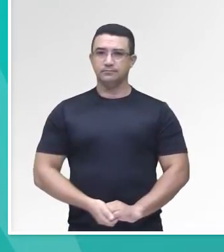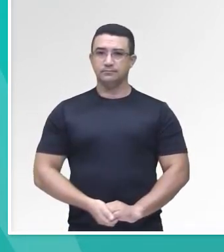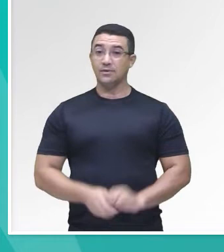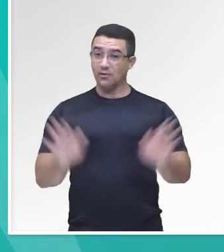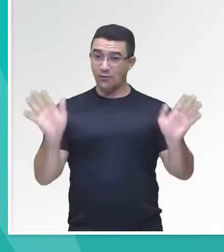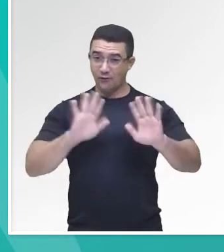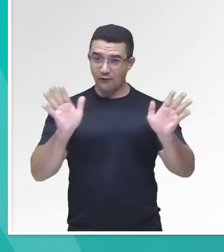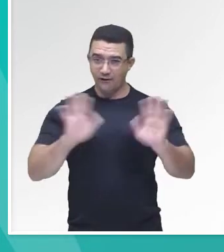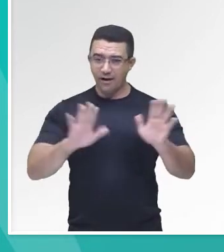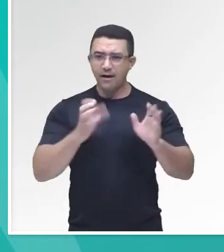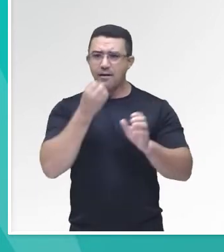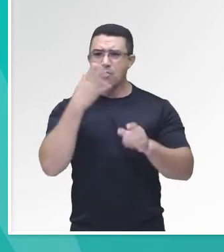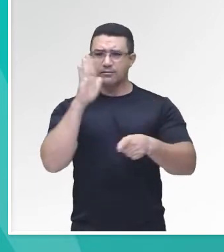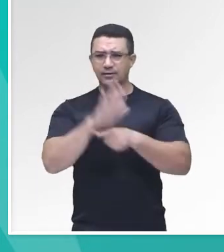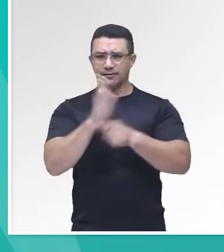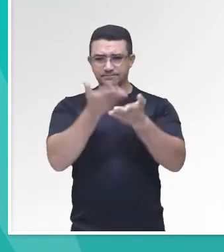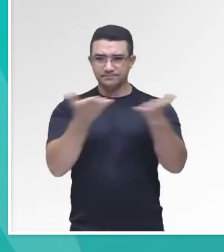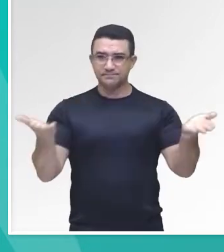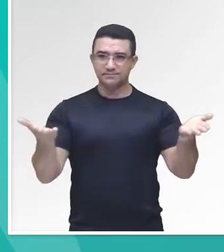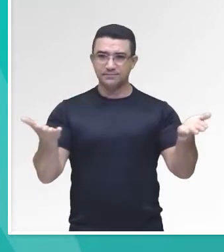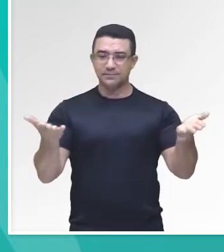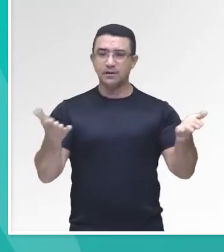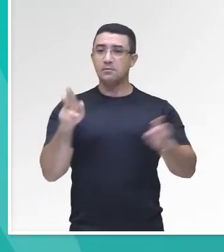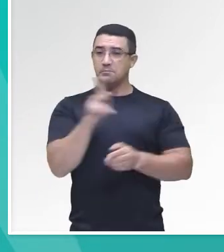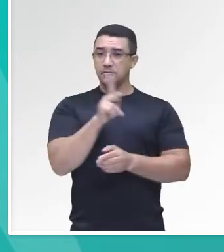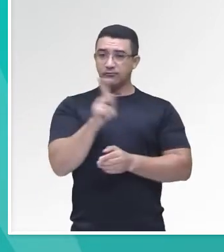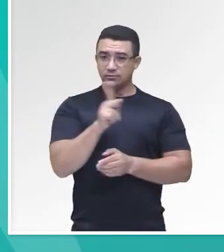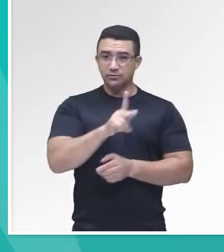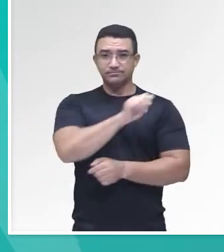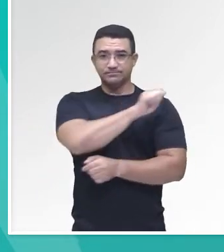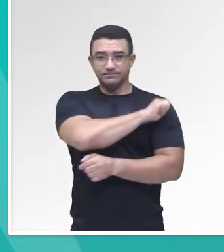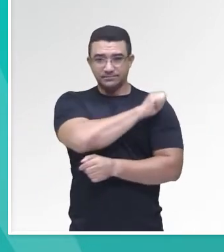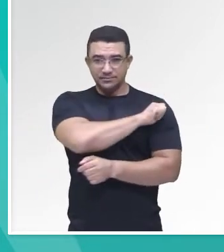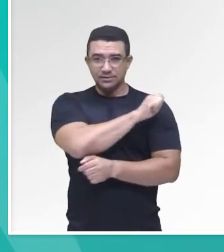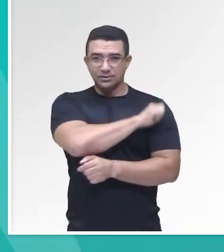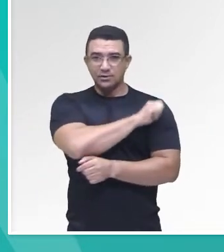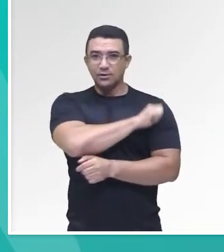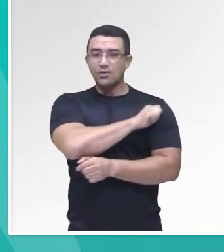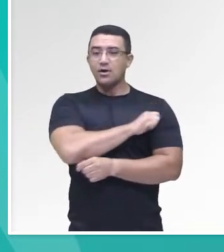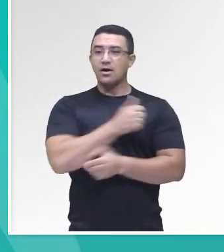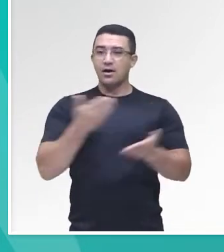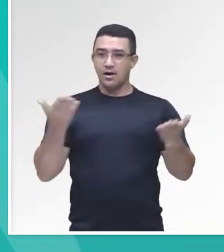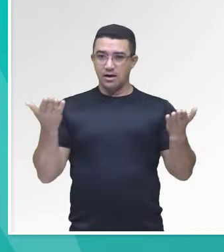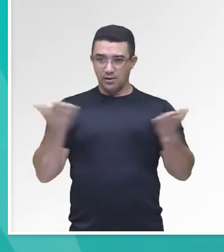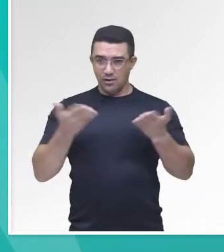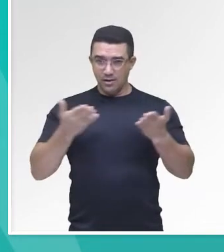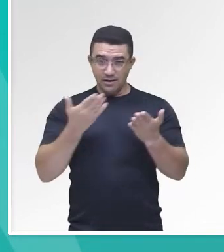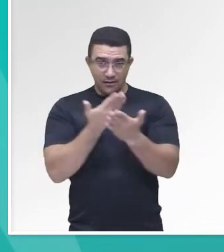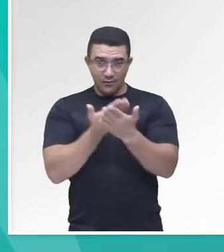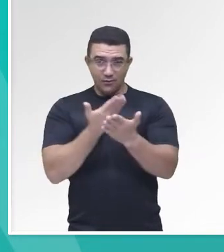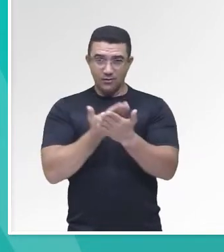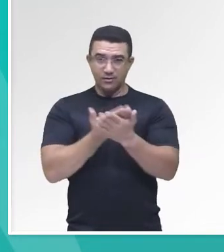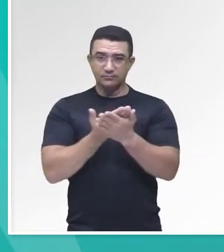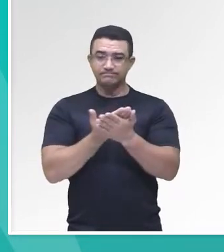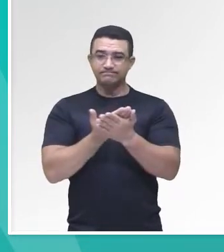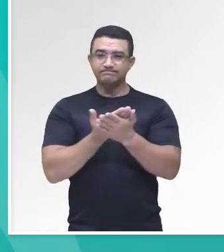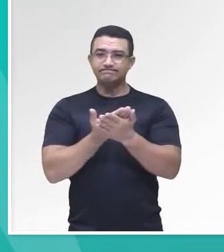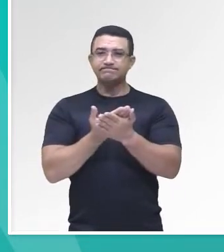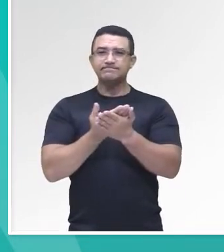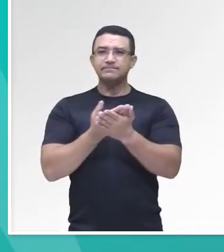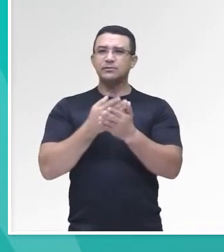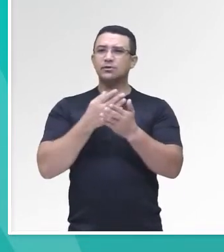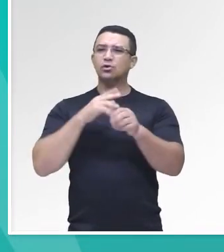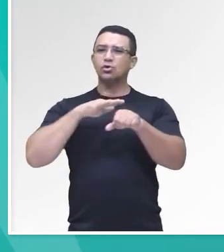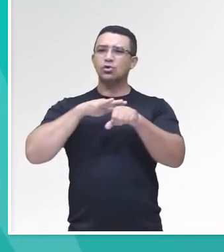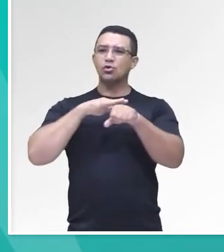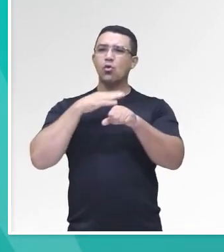Olá, muito boa tarde a todos, professores e alunos, nosso segundo momento da aula. Vamos falar de um assunto bem